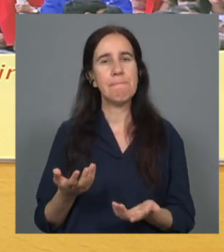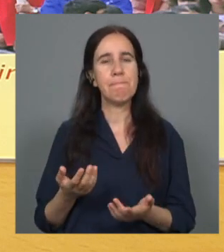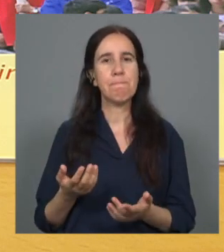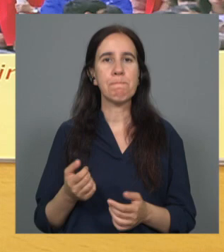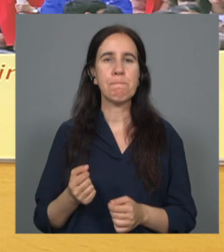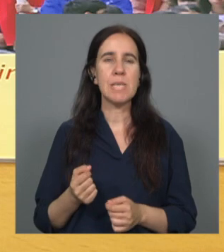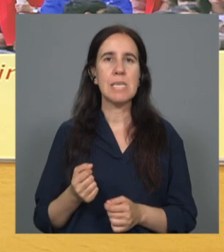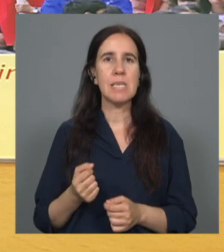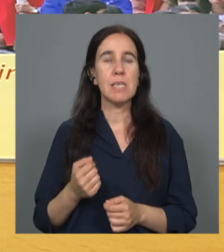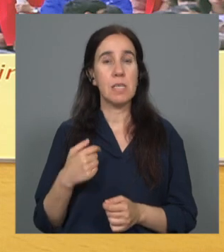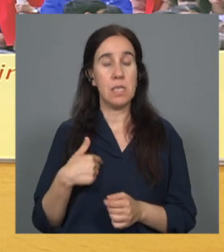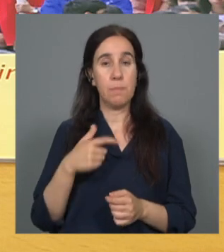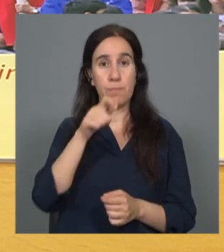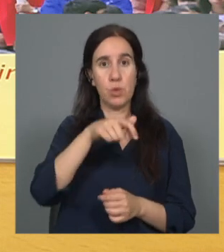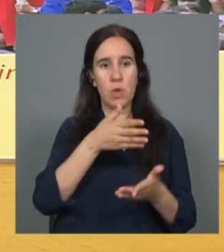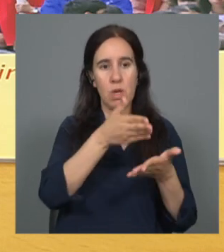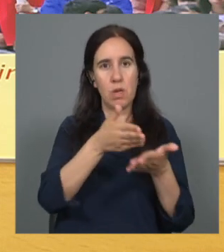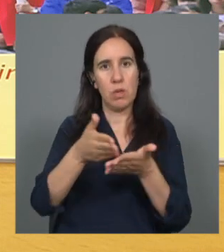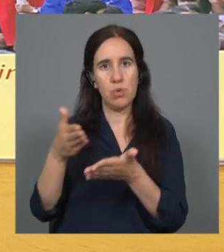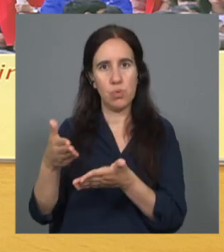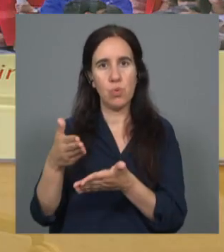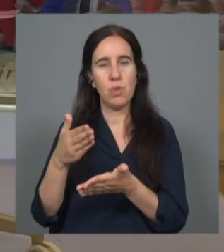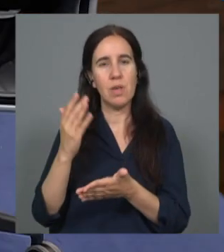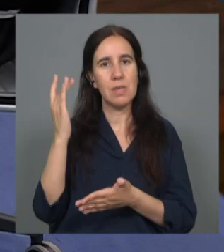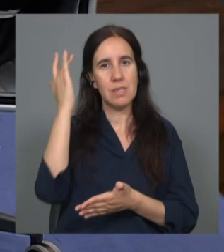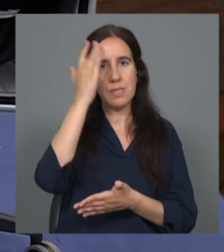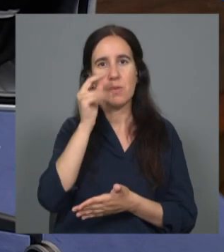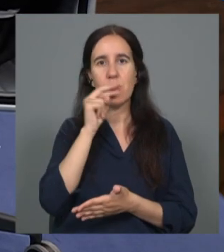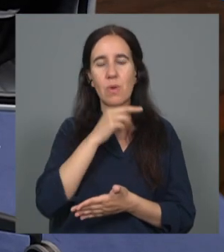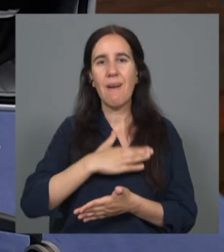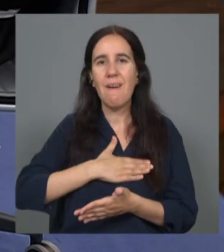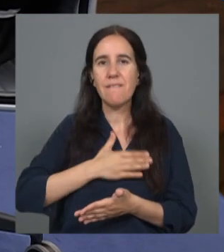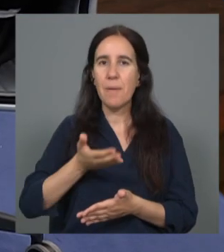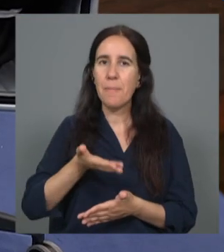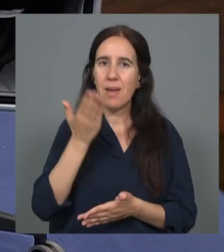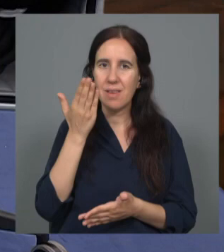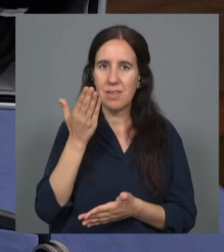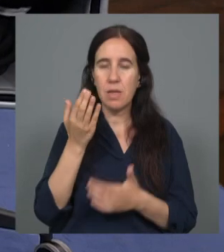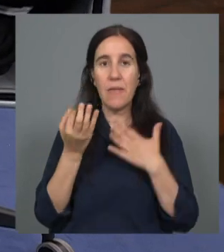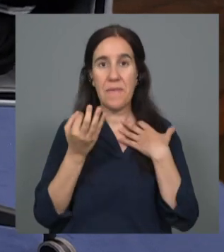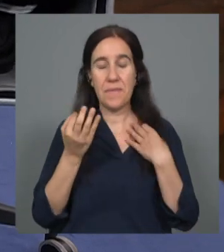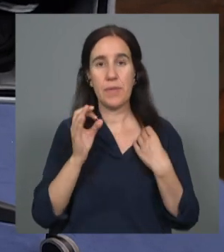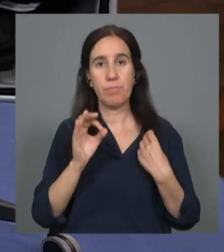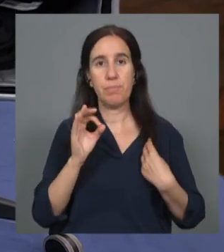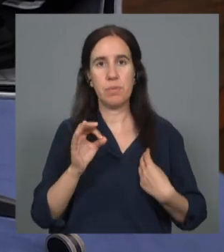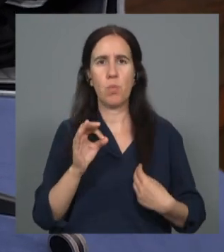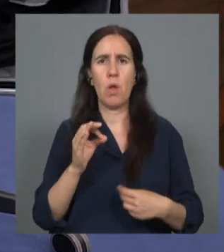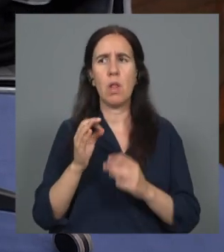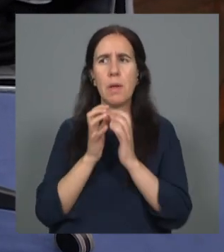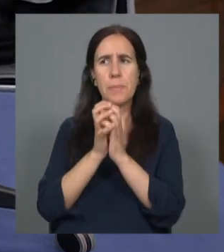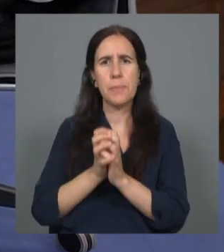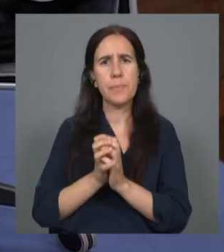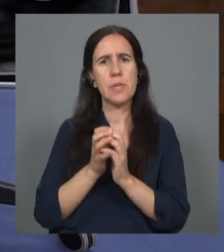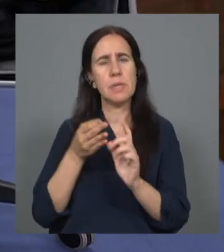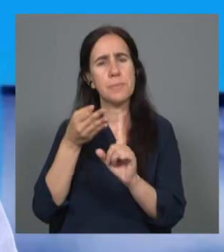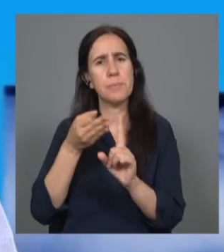E ajudar as pessoas a gostarem ainda mais de Santo António. E ir, digamos, sem abandonar essa devoção popular, ir